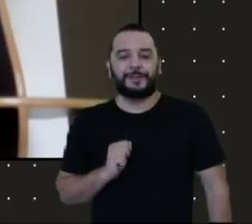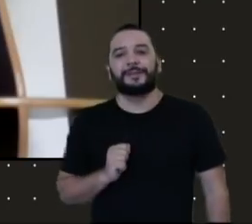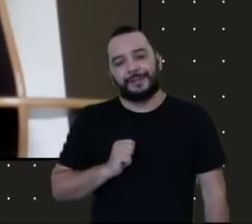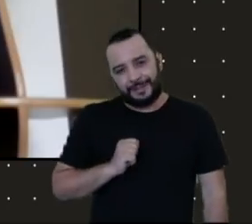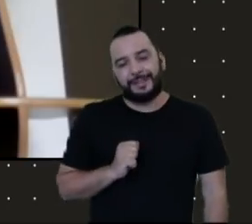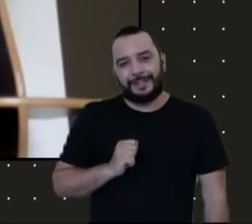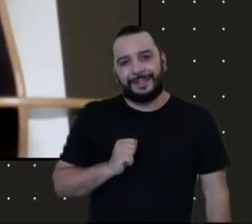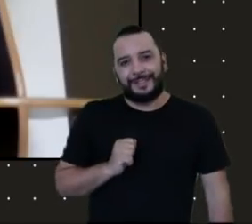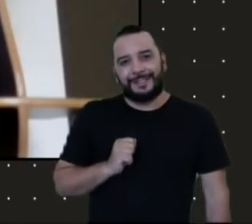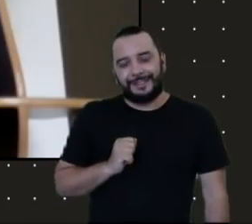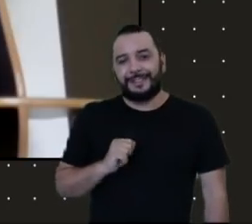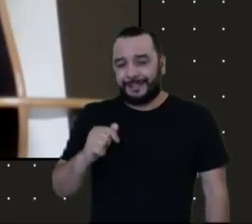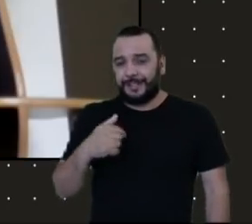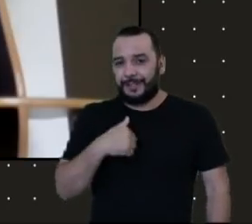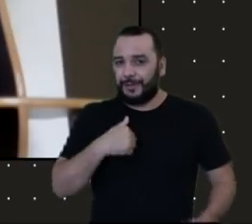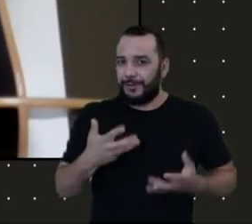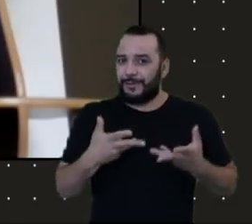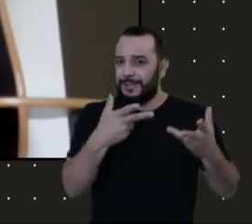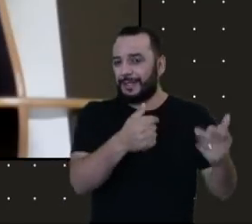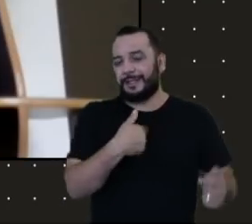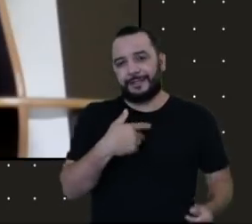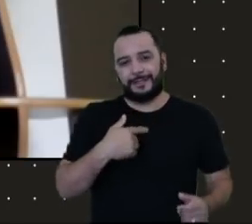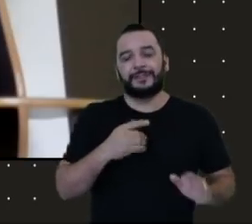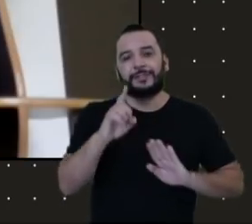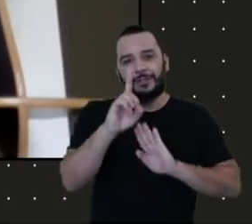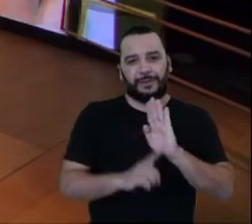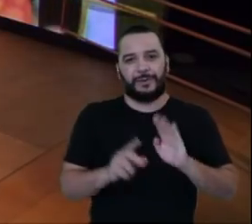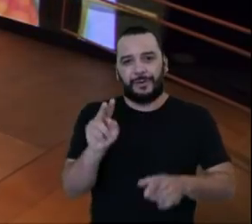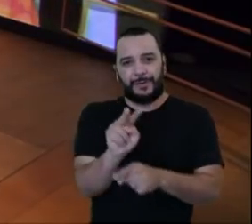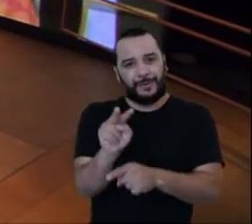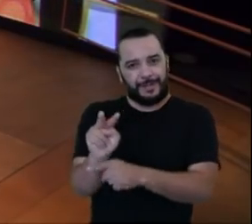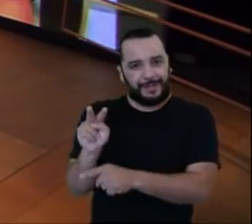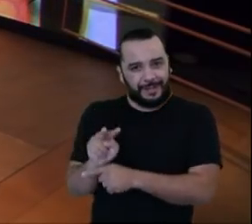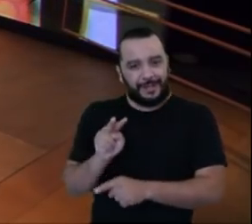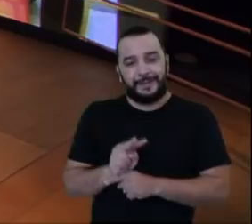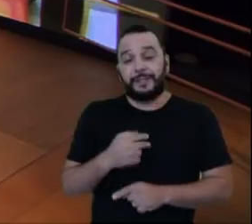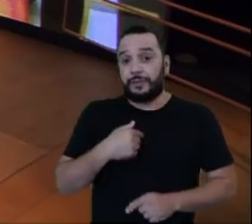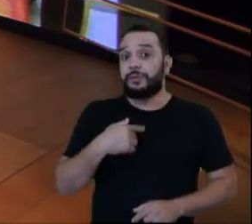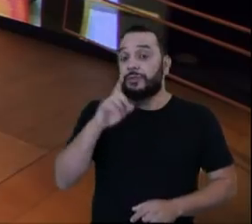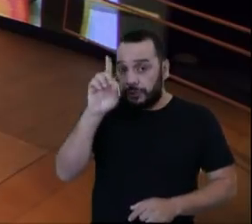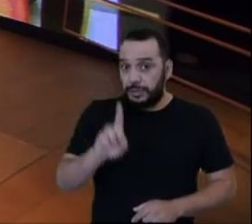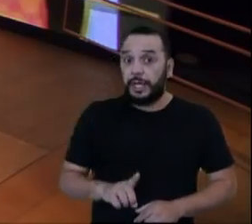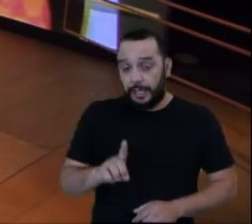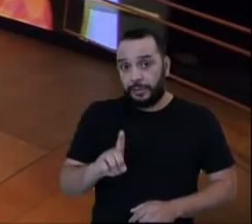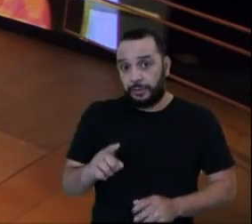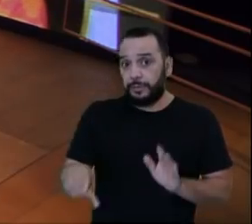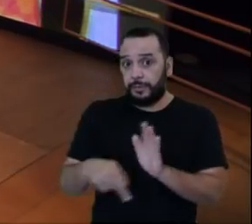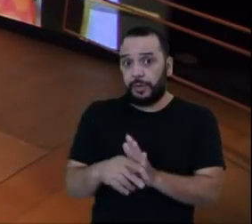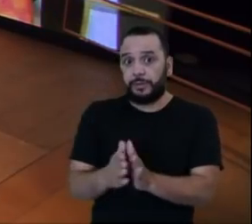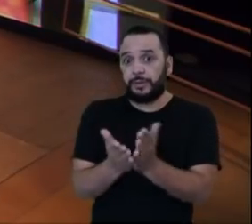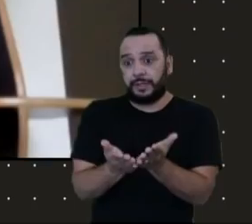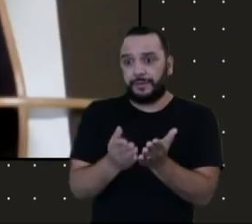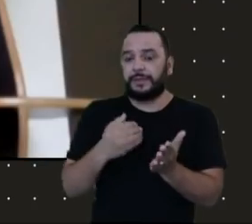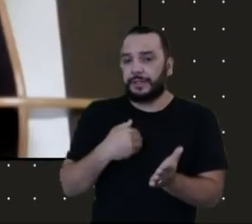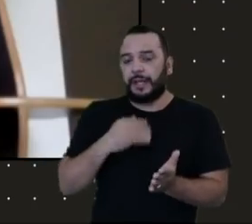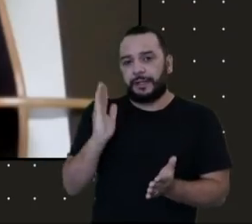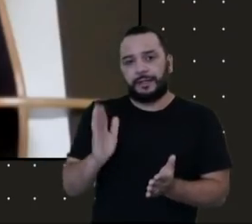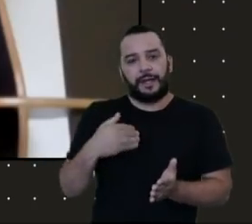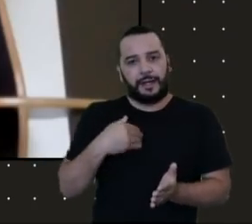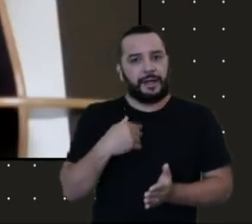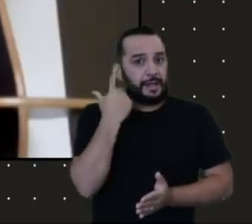Foi um privilégio. Aliás, tudo nessa história foi um privilégio. A começar com o convite para